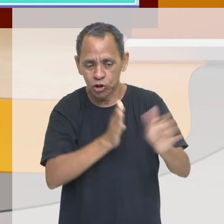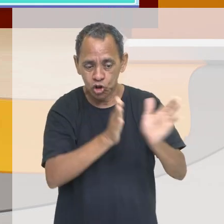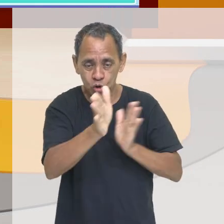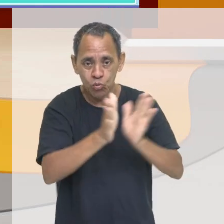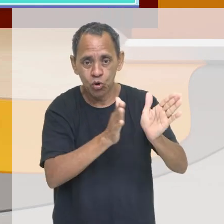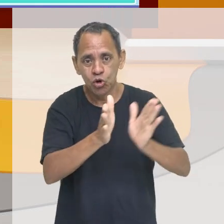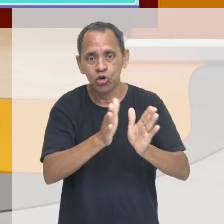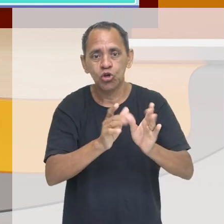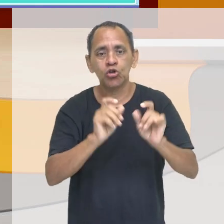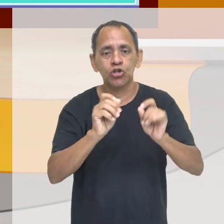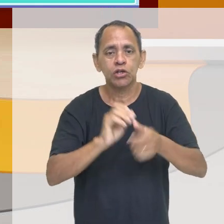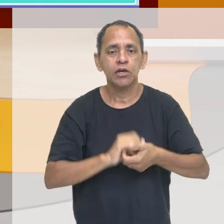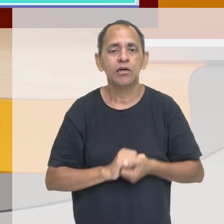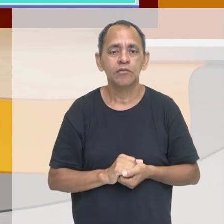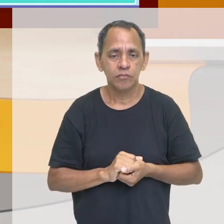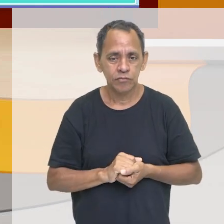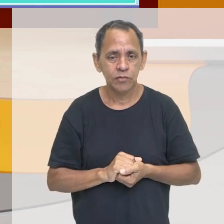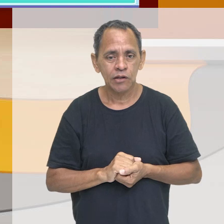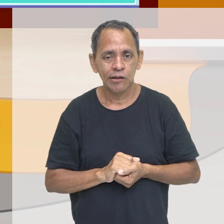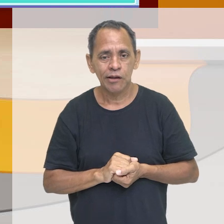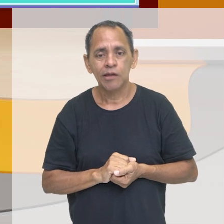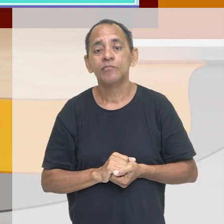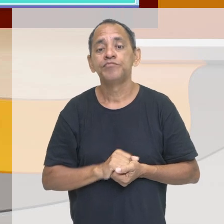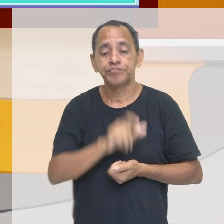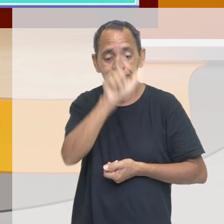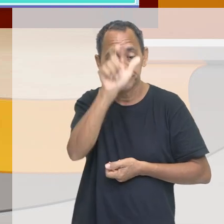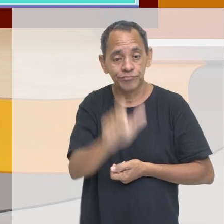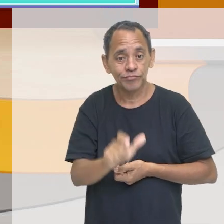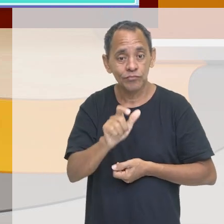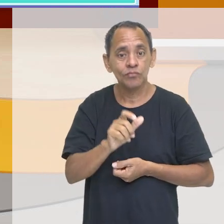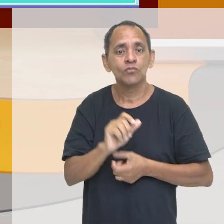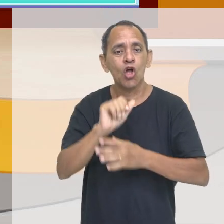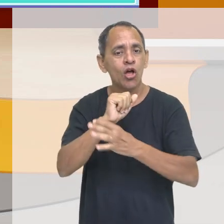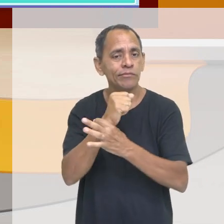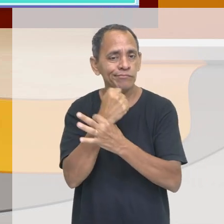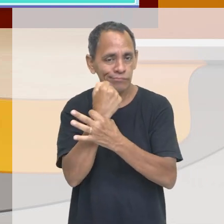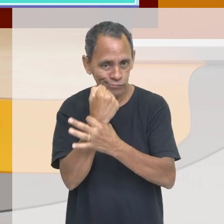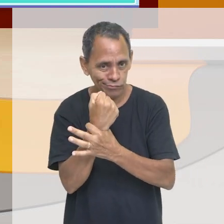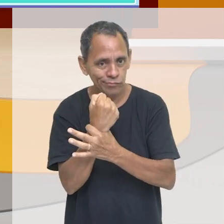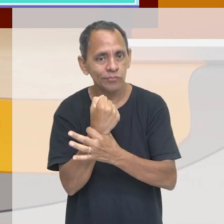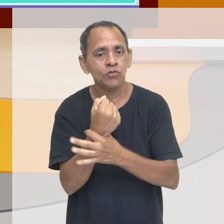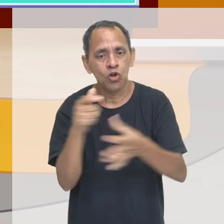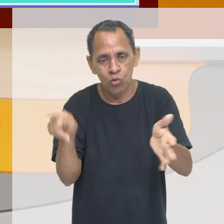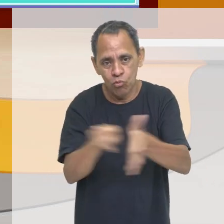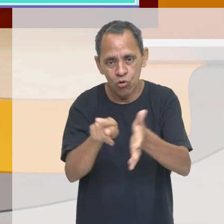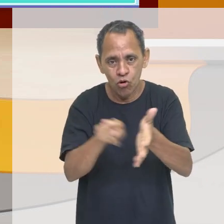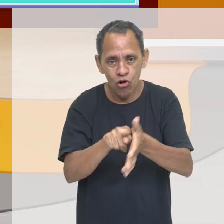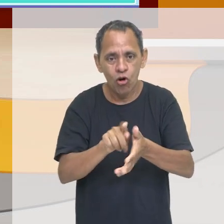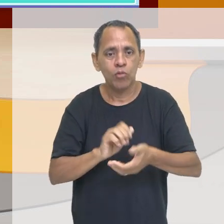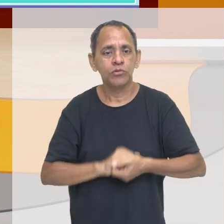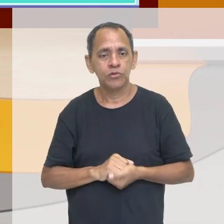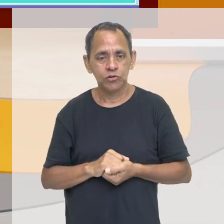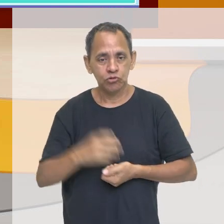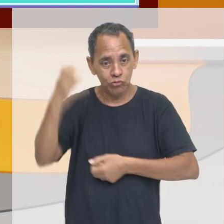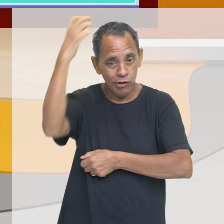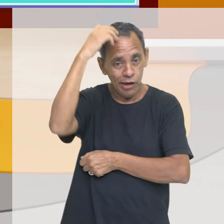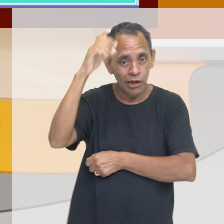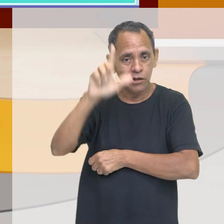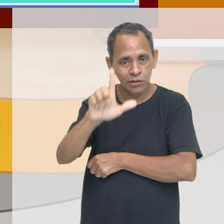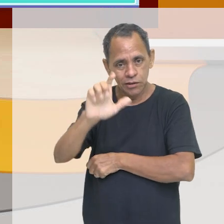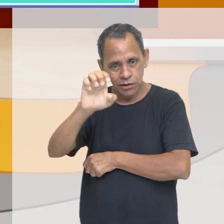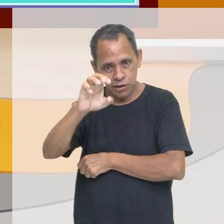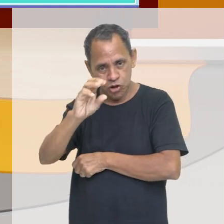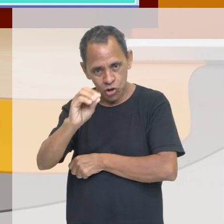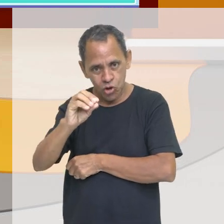Congo se transformasse numa espécie de protetorado particular dele, Leopoldo II. E no Congo belga foi onde aconteceu